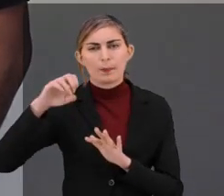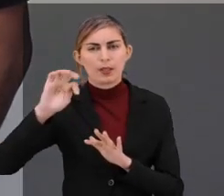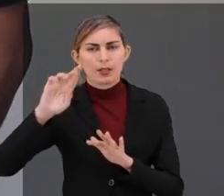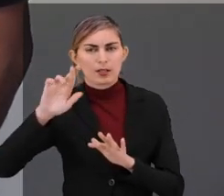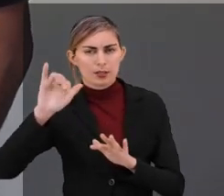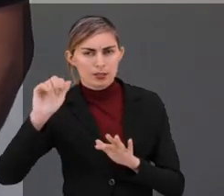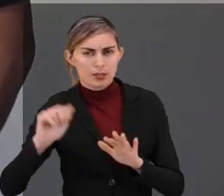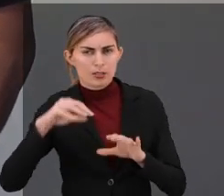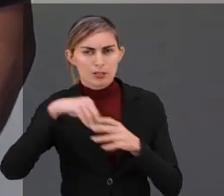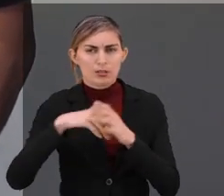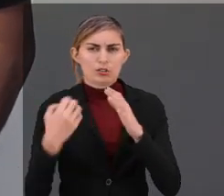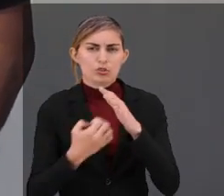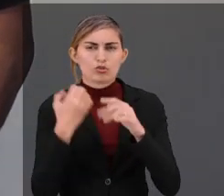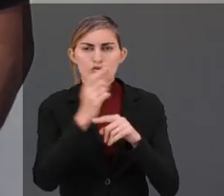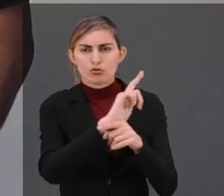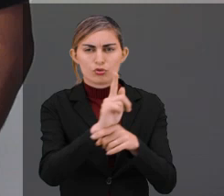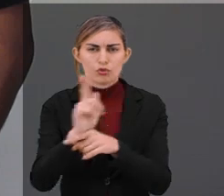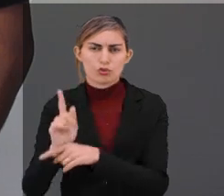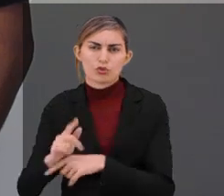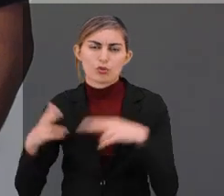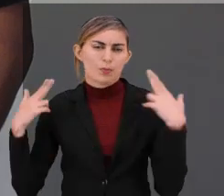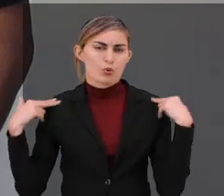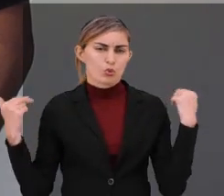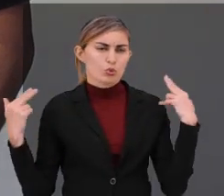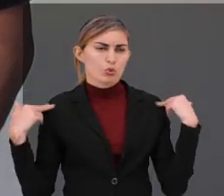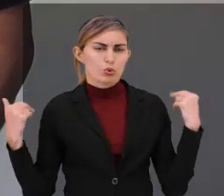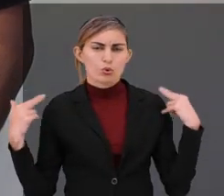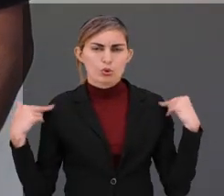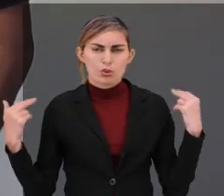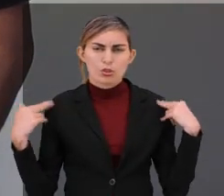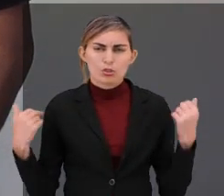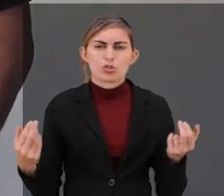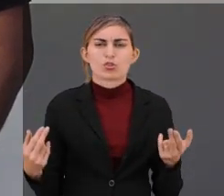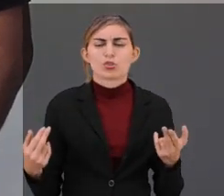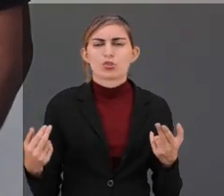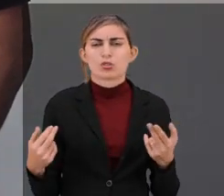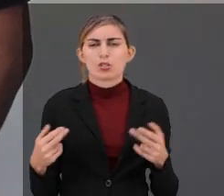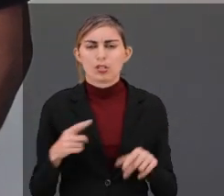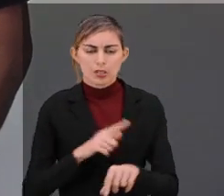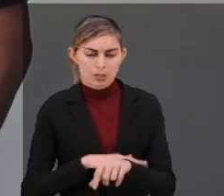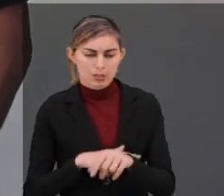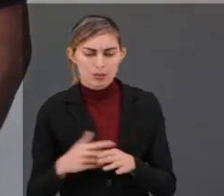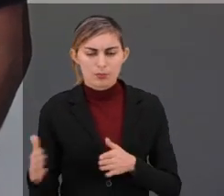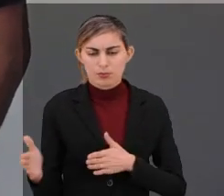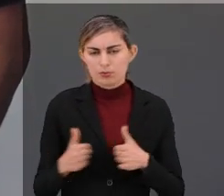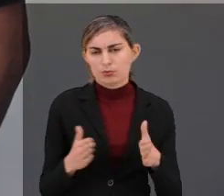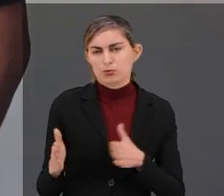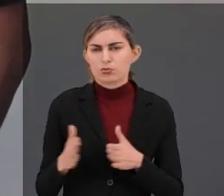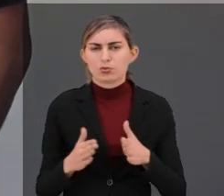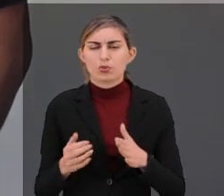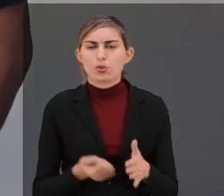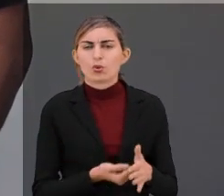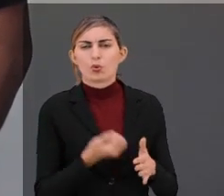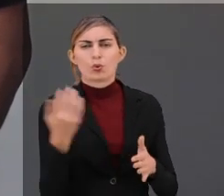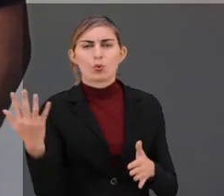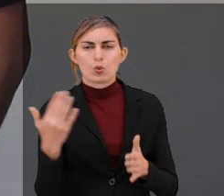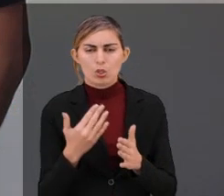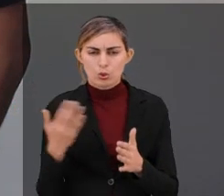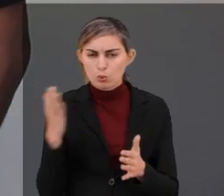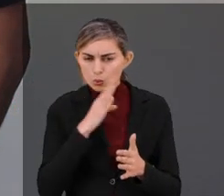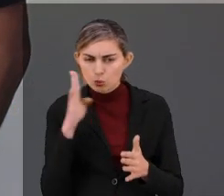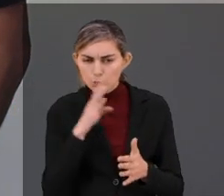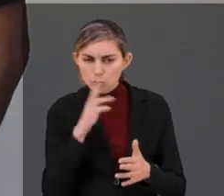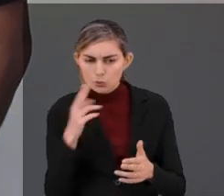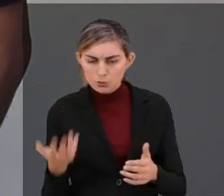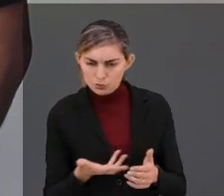empresa, onde nossos gestores, nossos motoristas são monitorados em tempo integral. Quando excedem